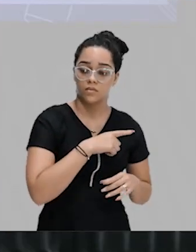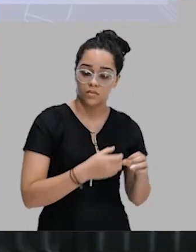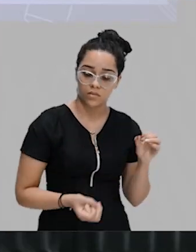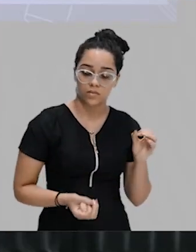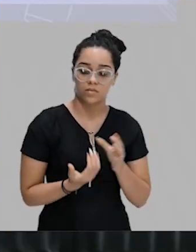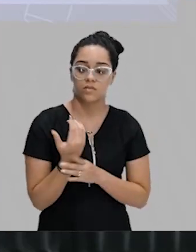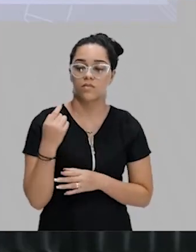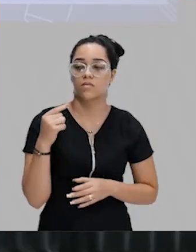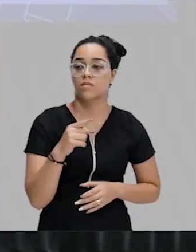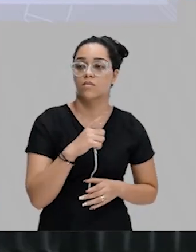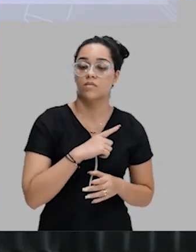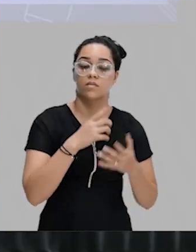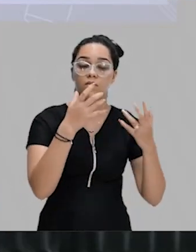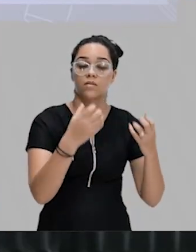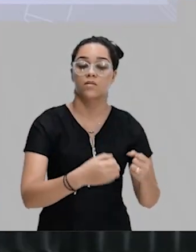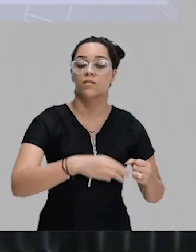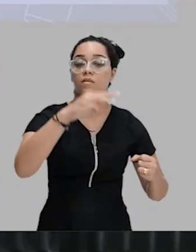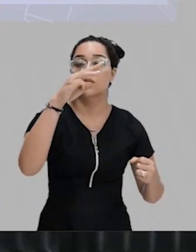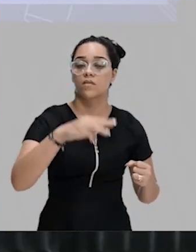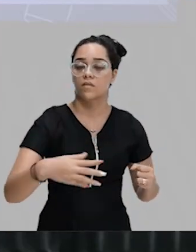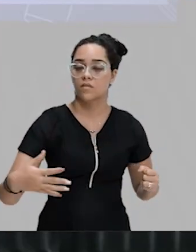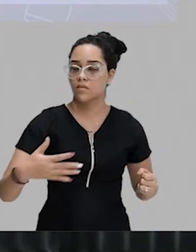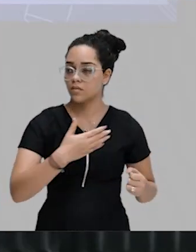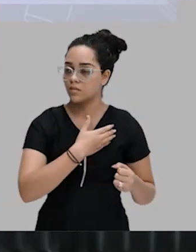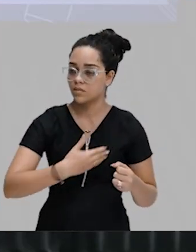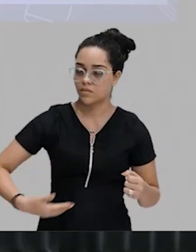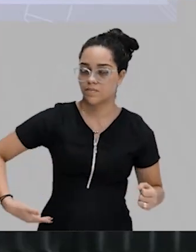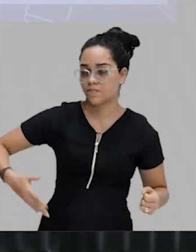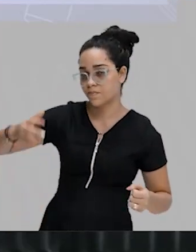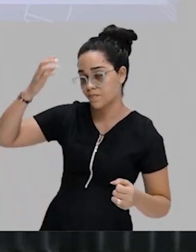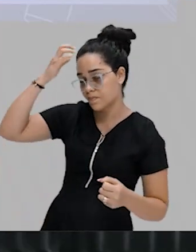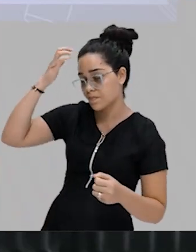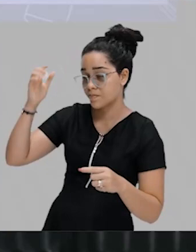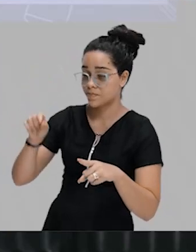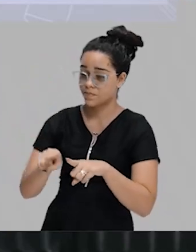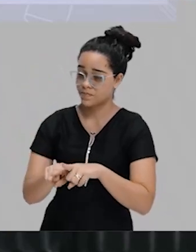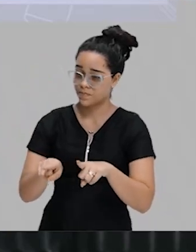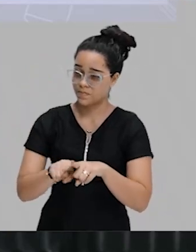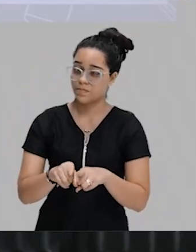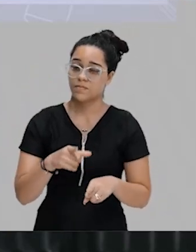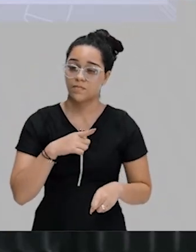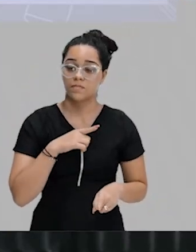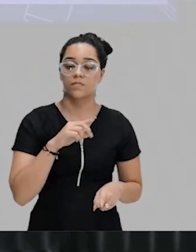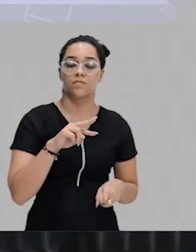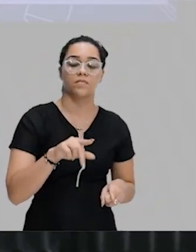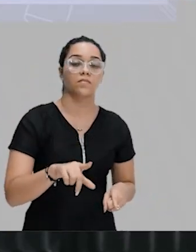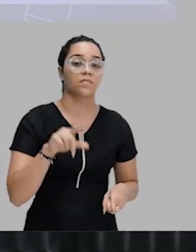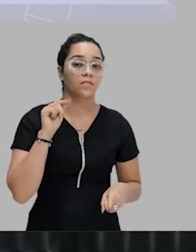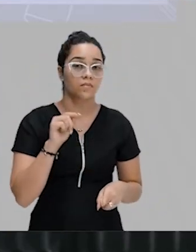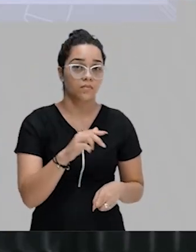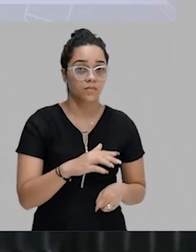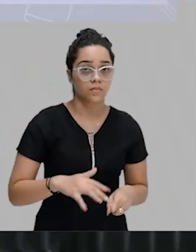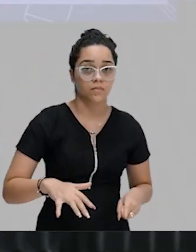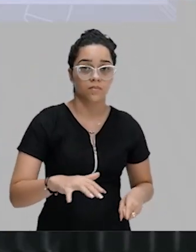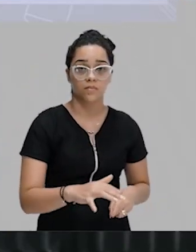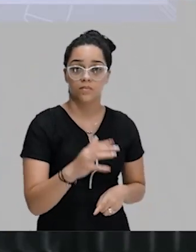aqui, a serviço de quem? Do monarca. Além disso, esses monarcas irão definir o seu